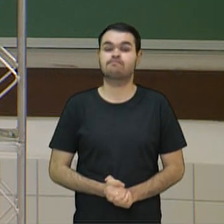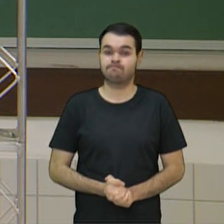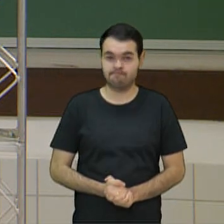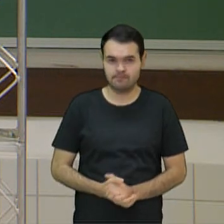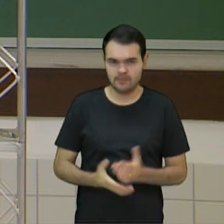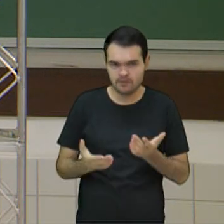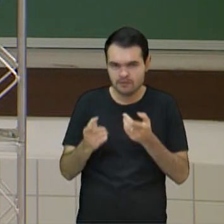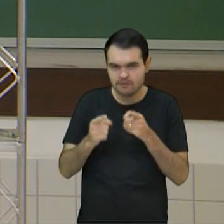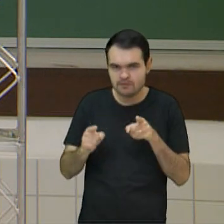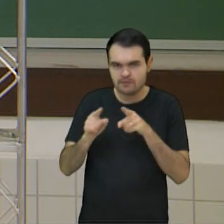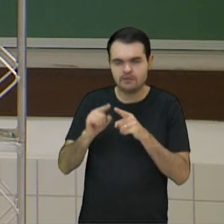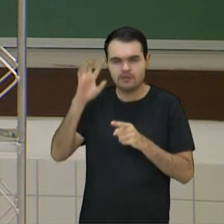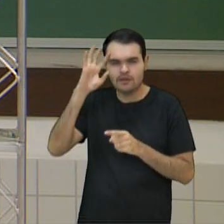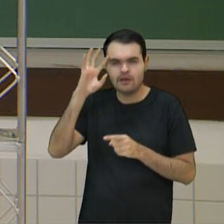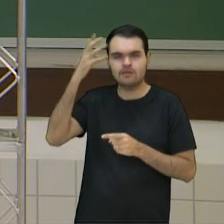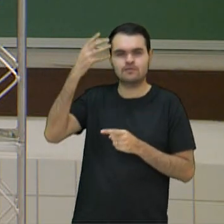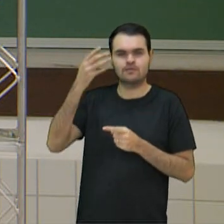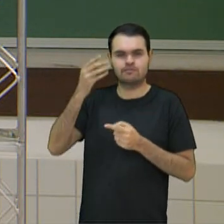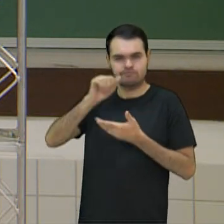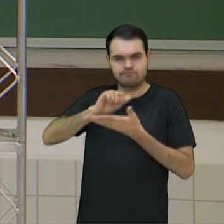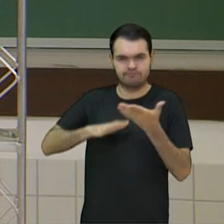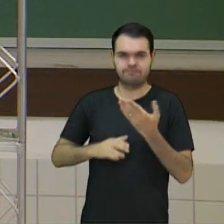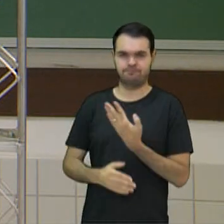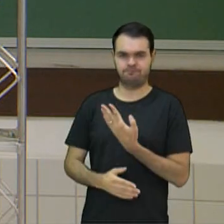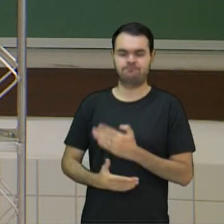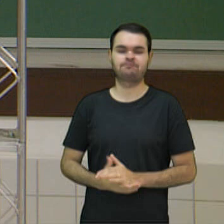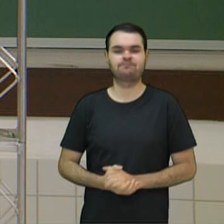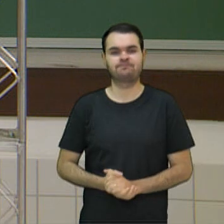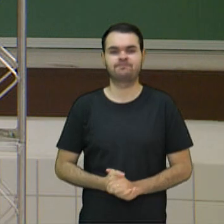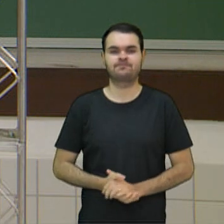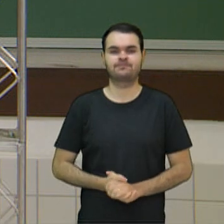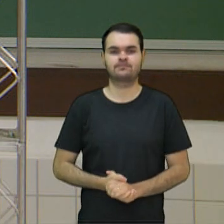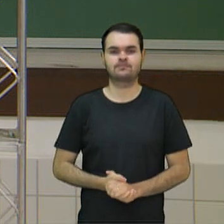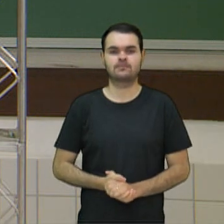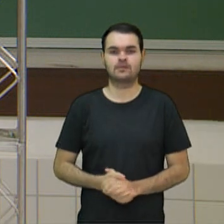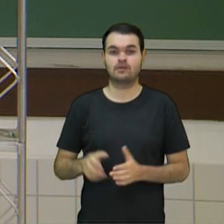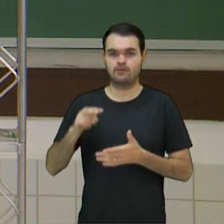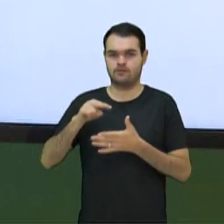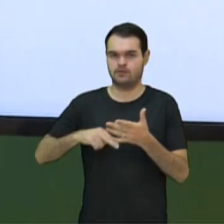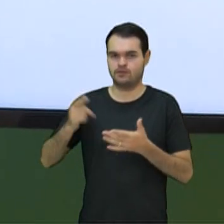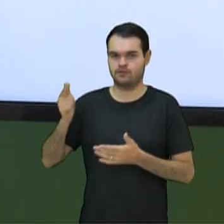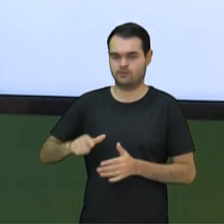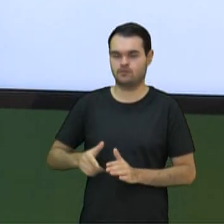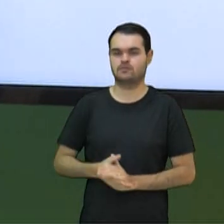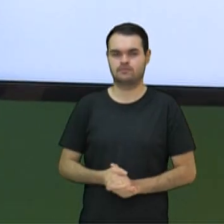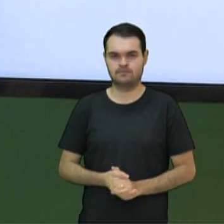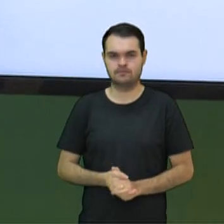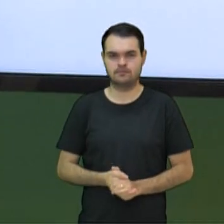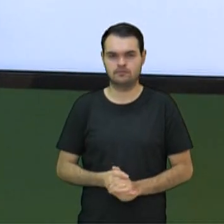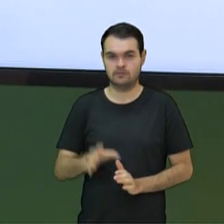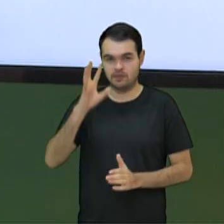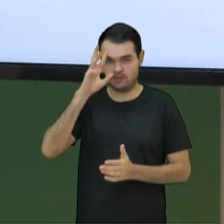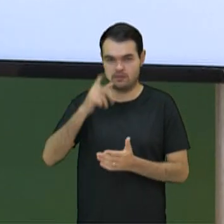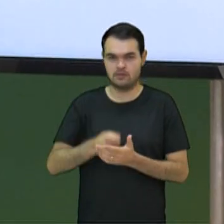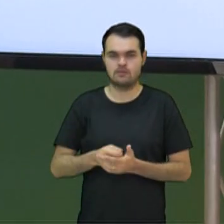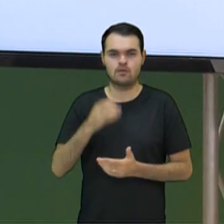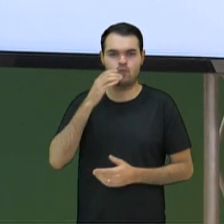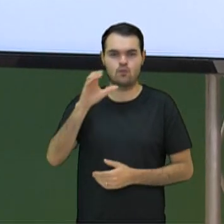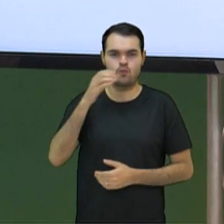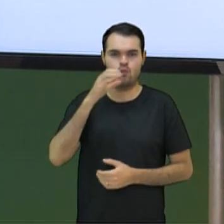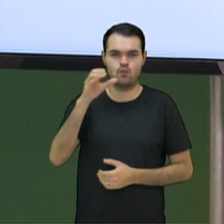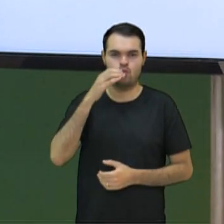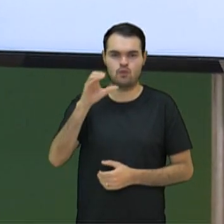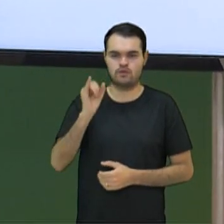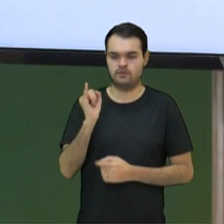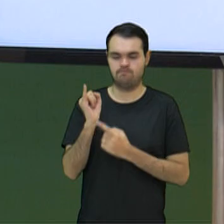Pessoal, vamos voltar aqui na resolução desse exercício. Eu vou dar uma lida aqui novamente. Determine a corrente